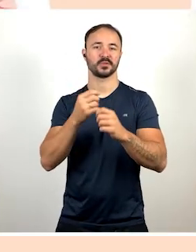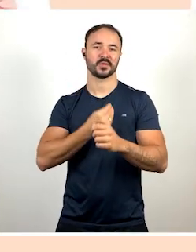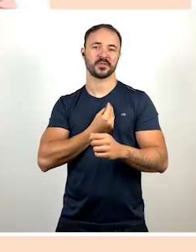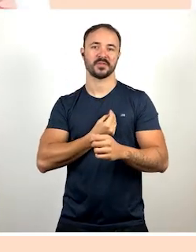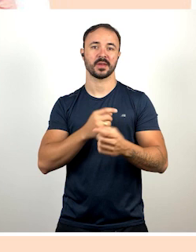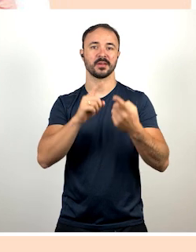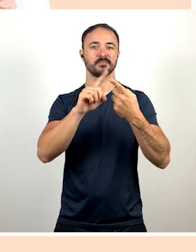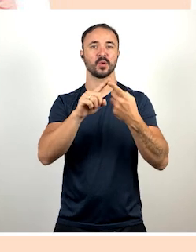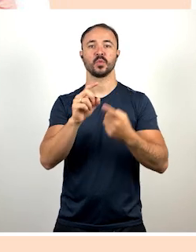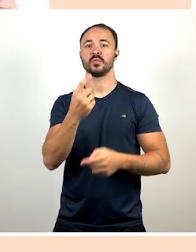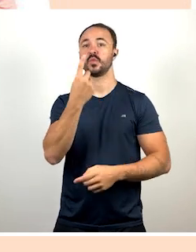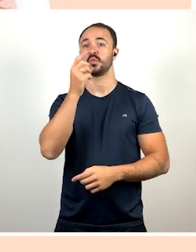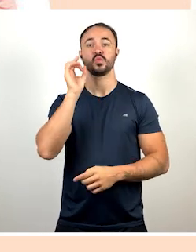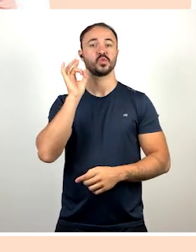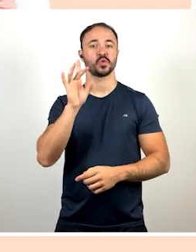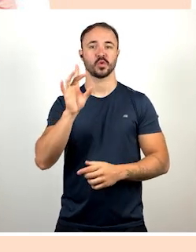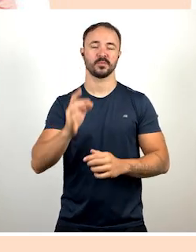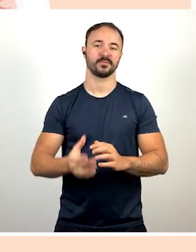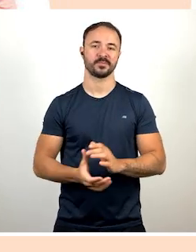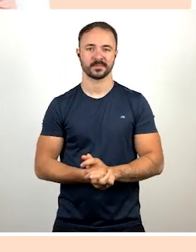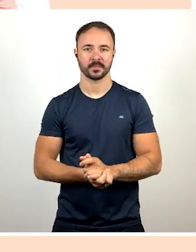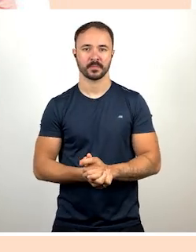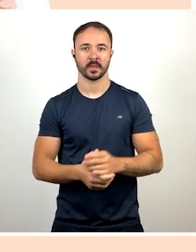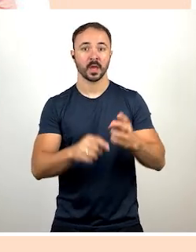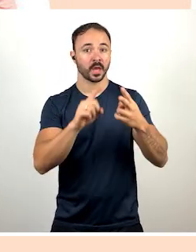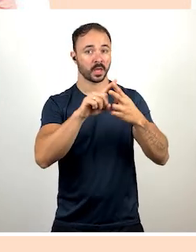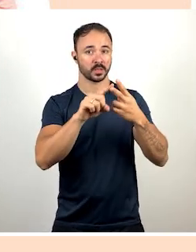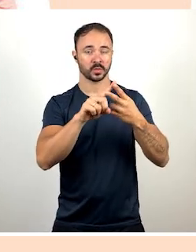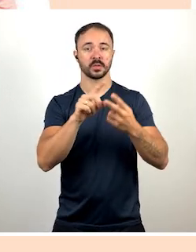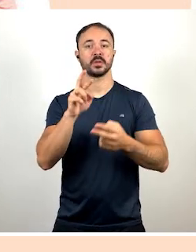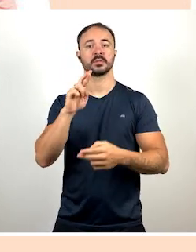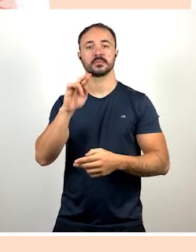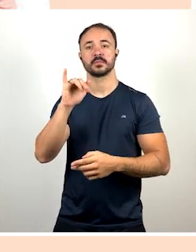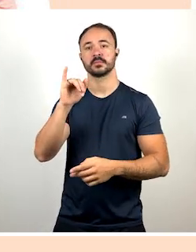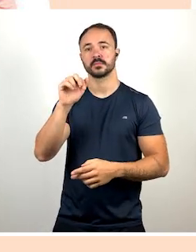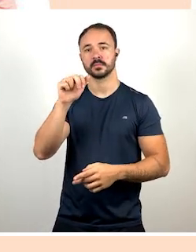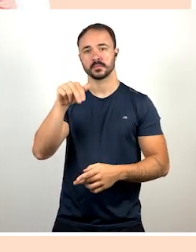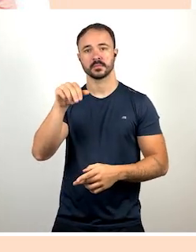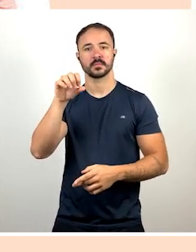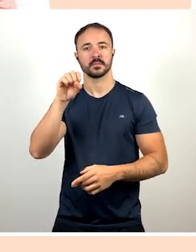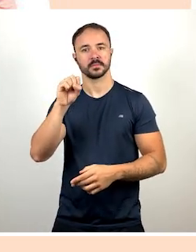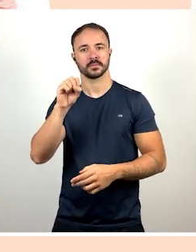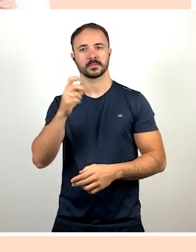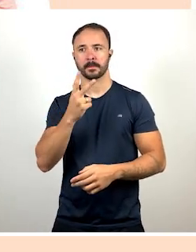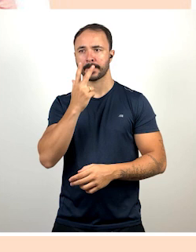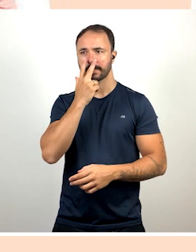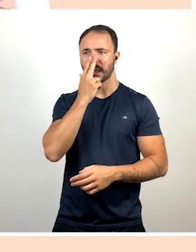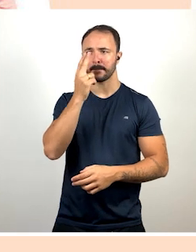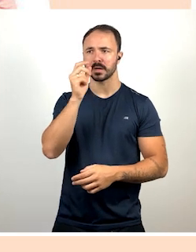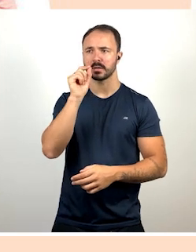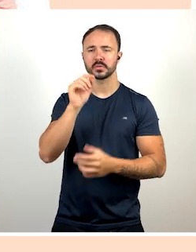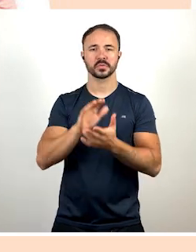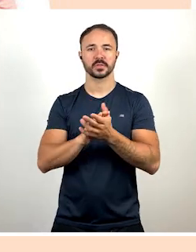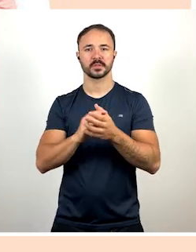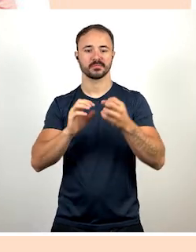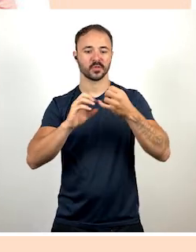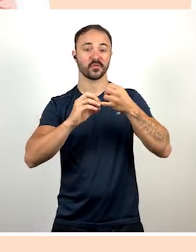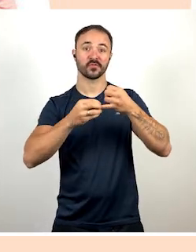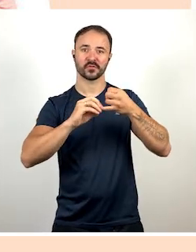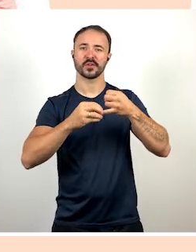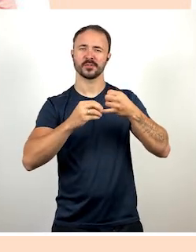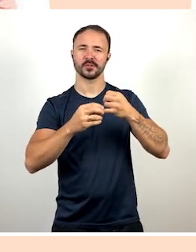doação. Os rins, eles têm um formato semelhante, parecido com um grão de